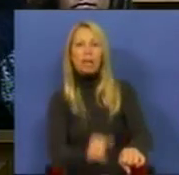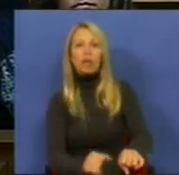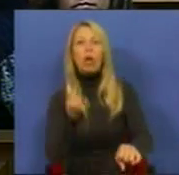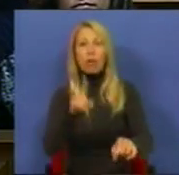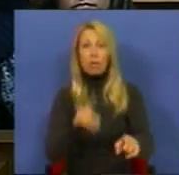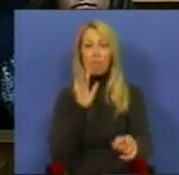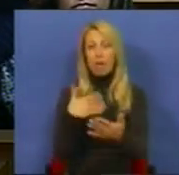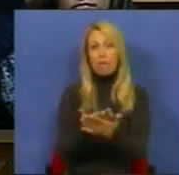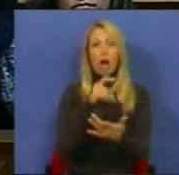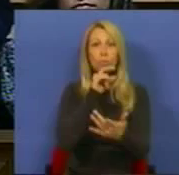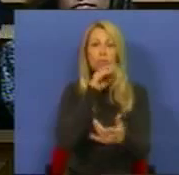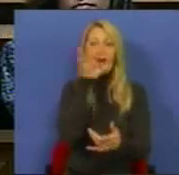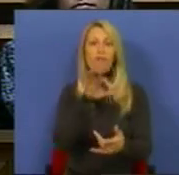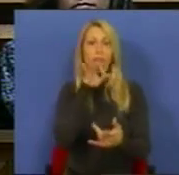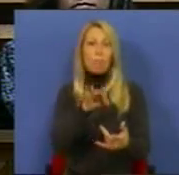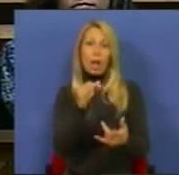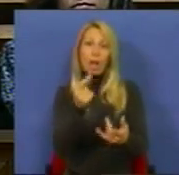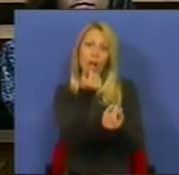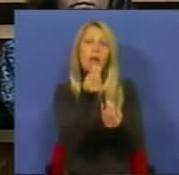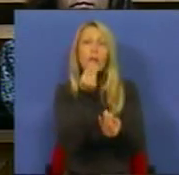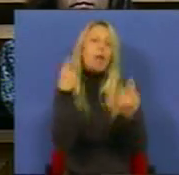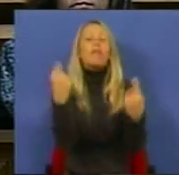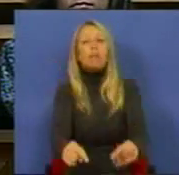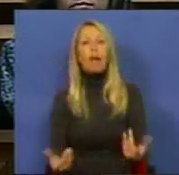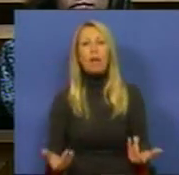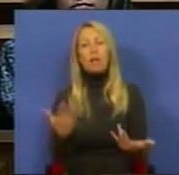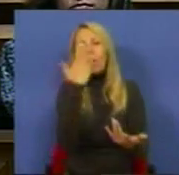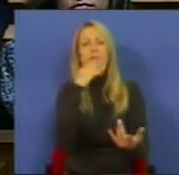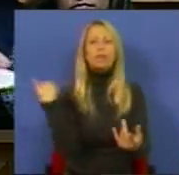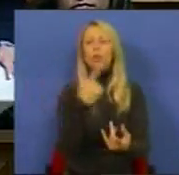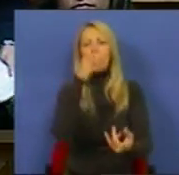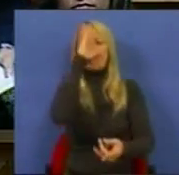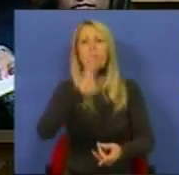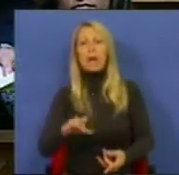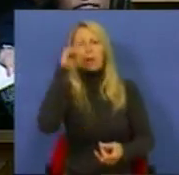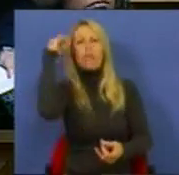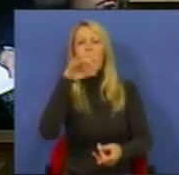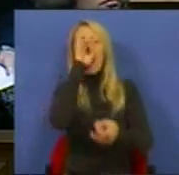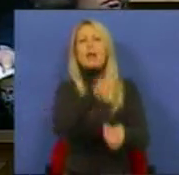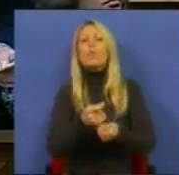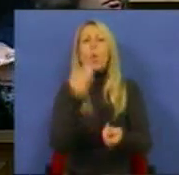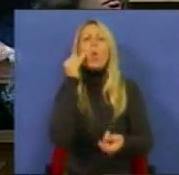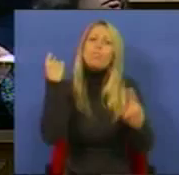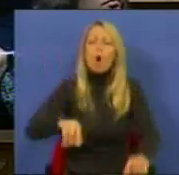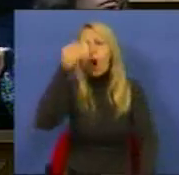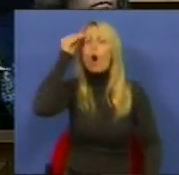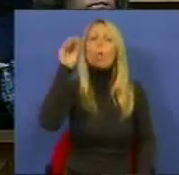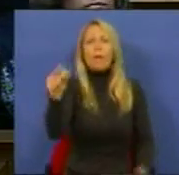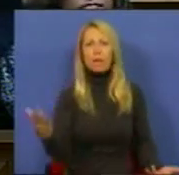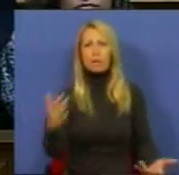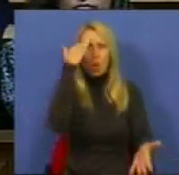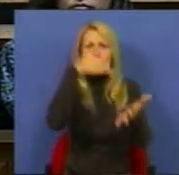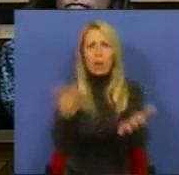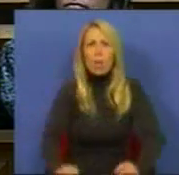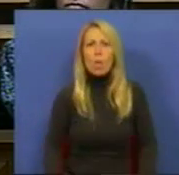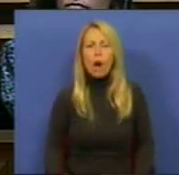das famílias. Se todos sabemos da crise que se vive na agricultura, como é que podemos ficar por recomendações sem consequências, senhores deputados?